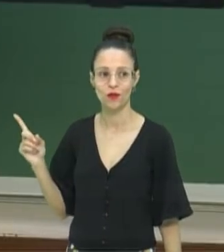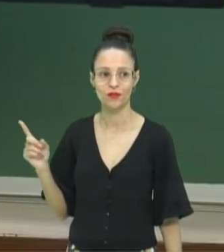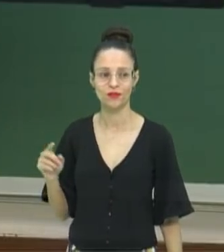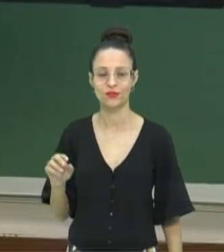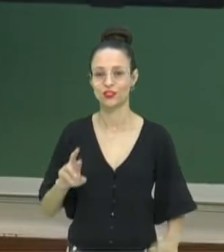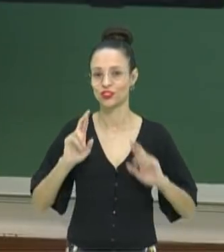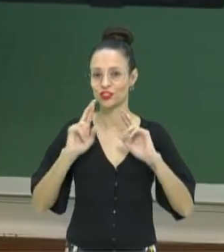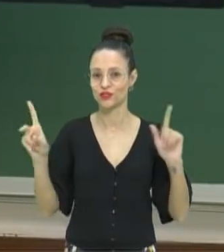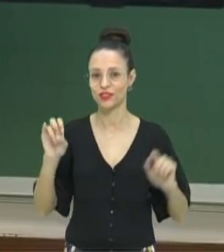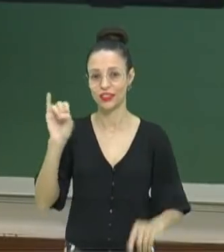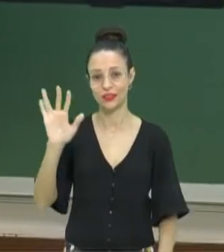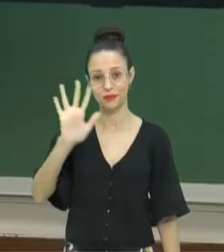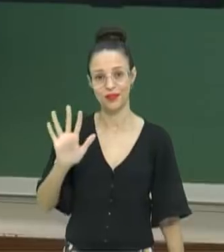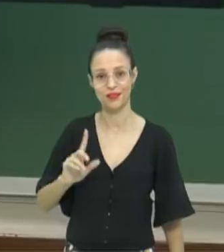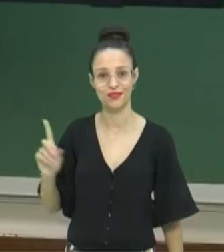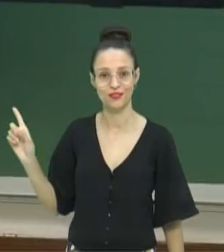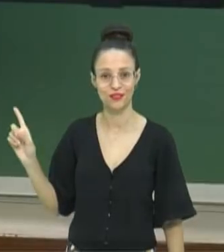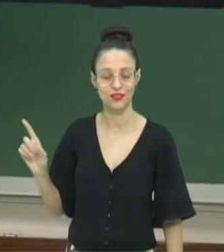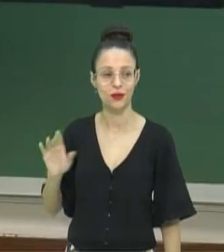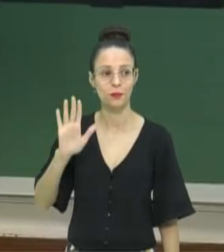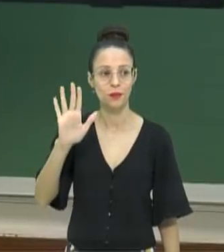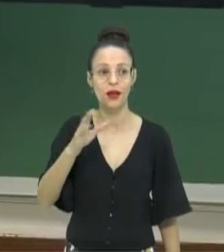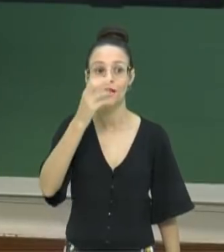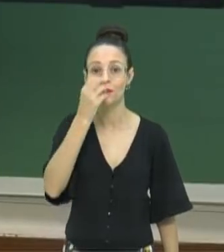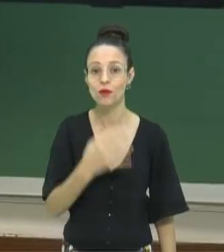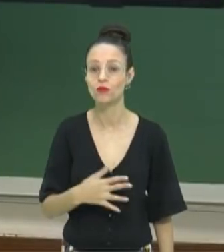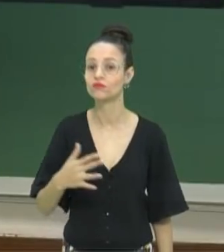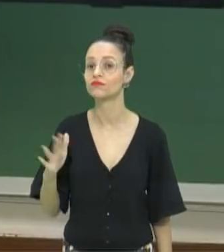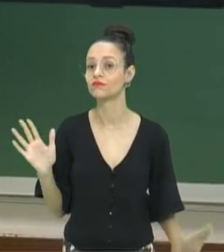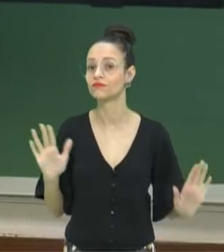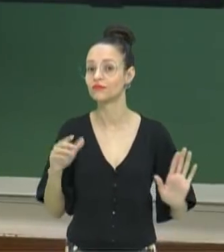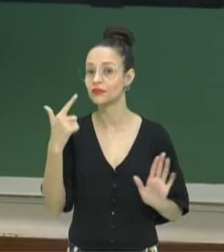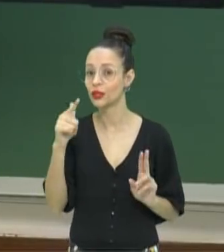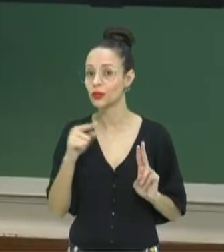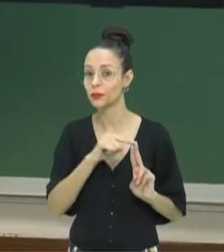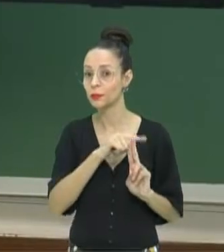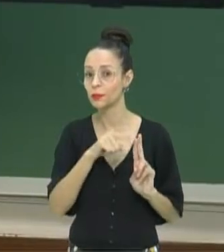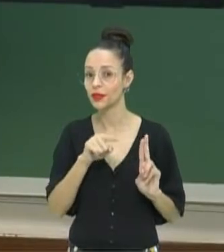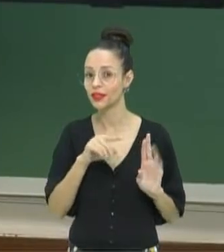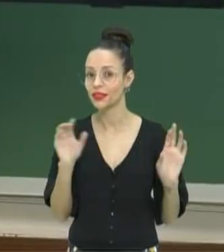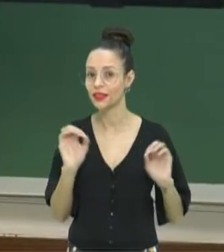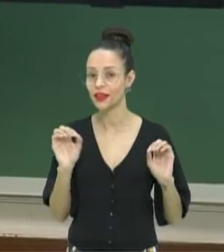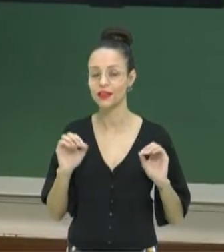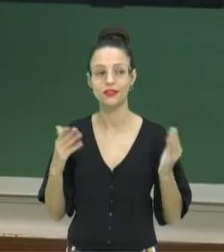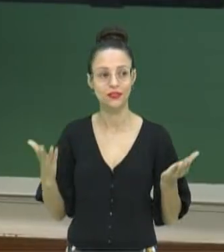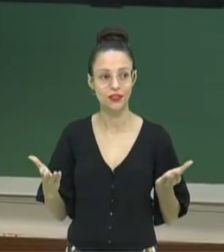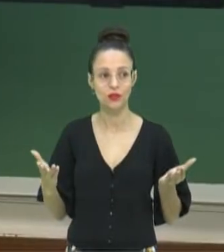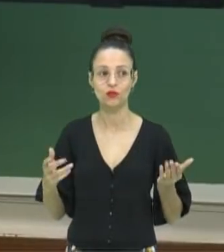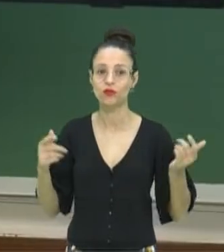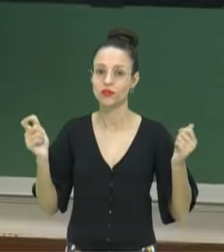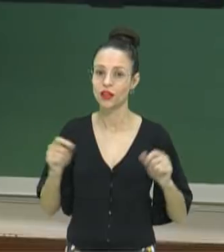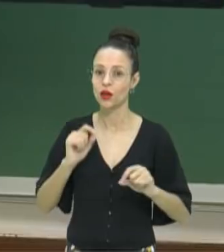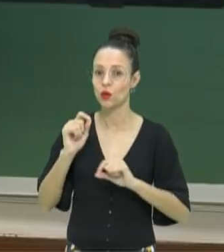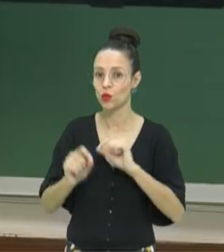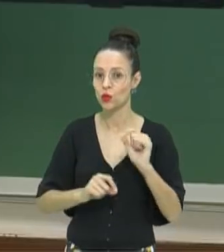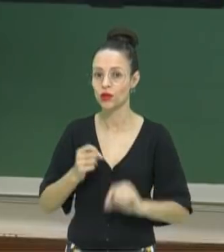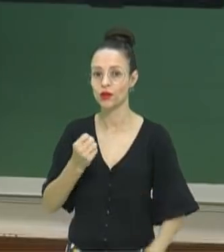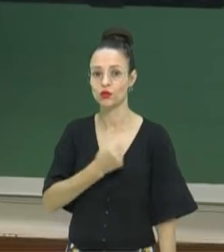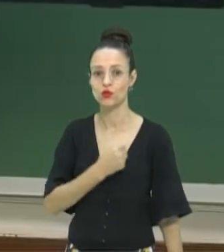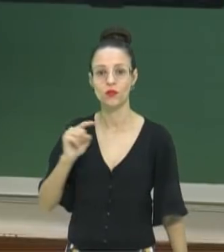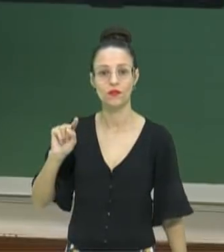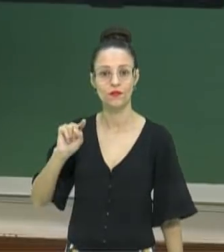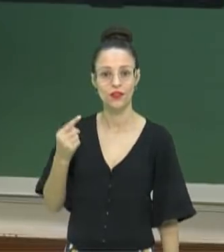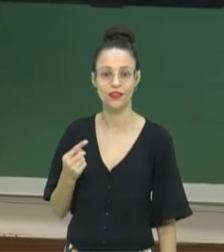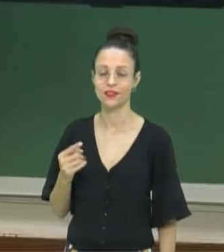toda diferentona aqui. Mas o lado bom é que não tem pi. Então, a possibilidade de trabalhar com número